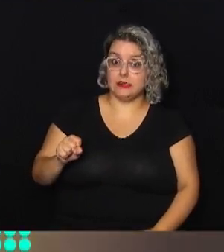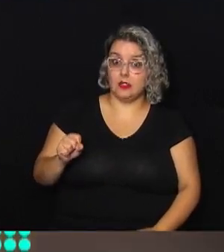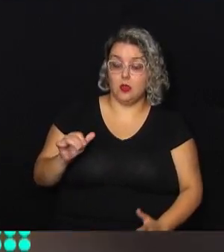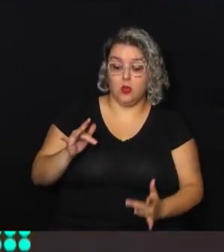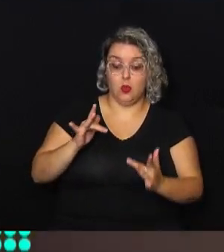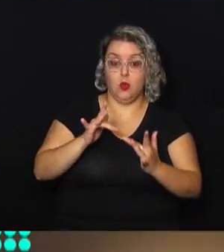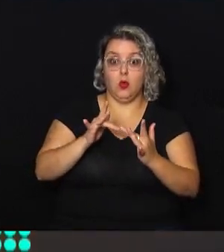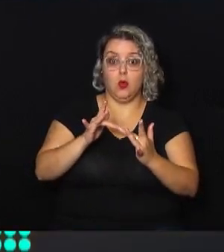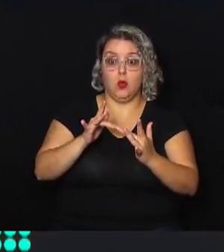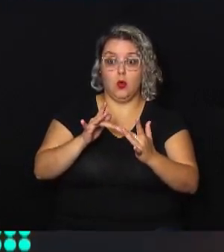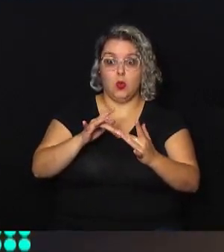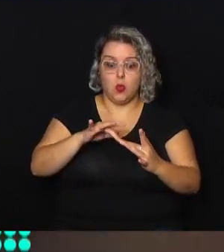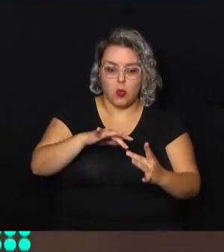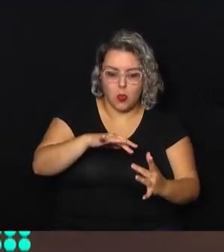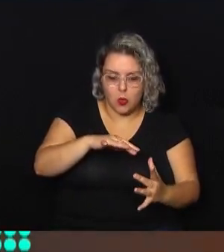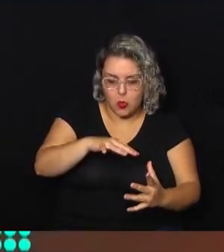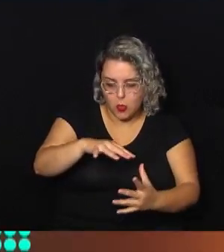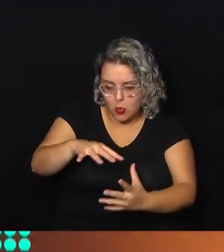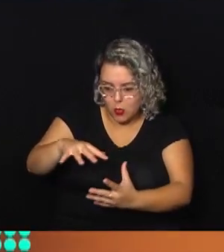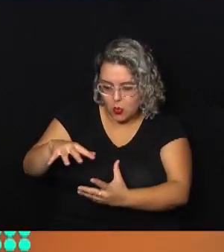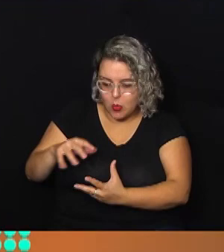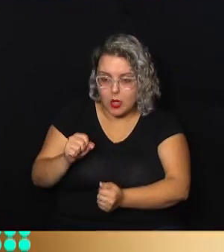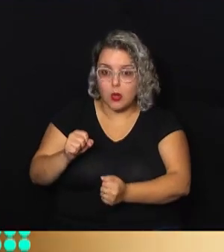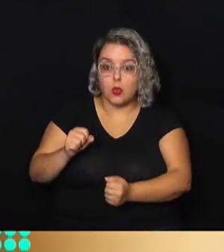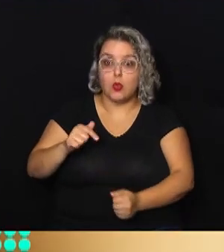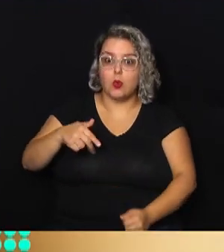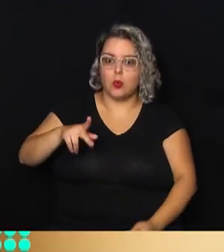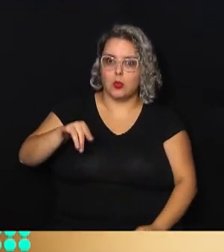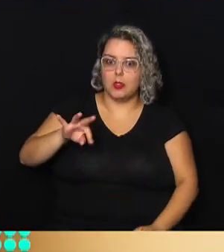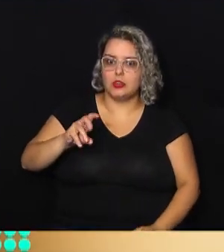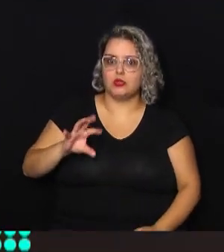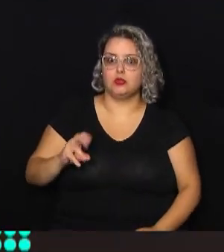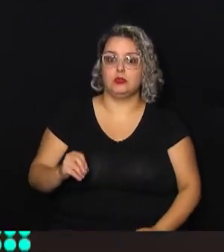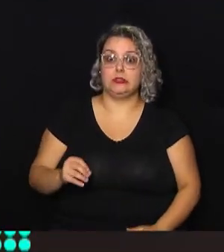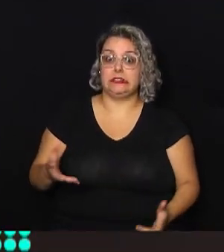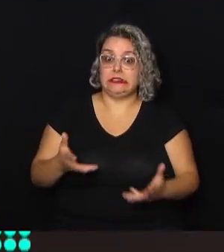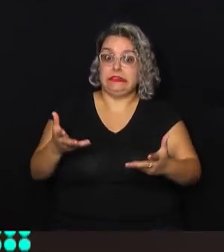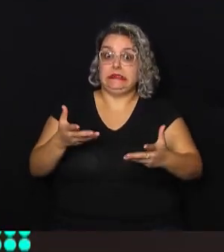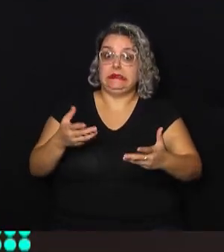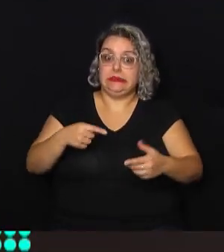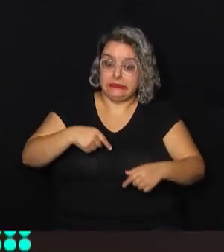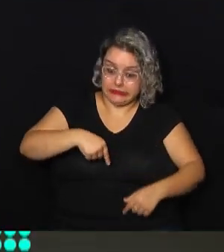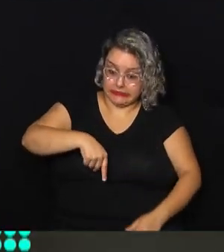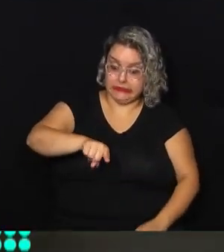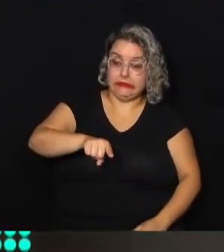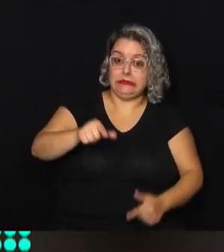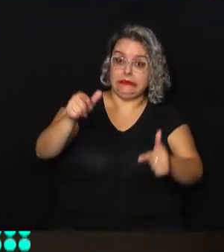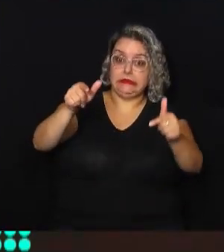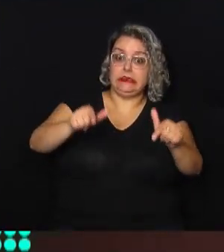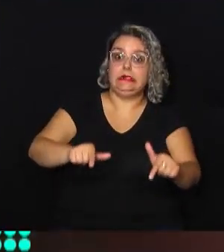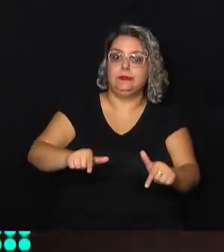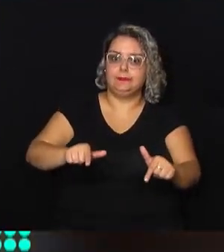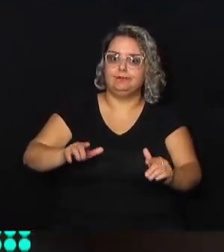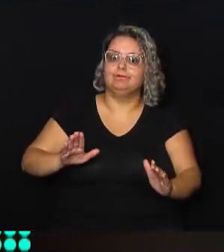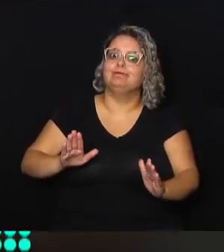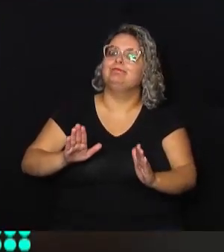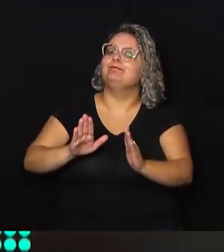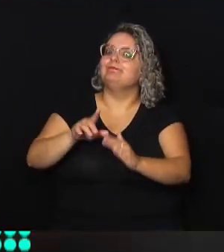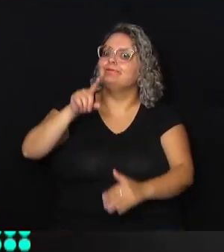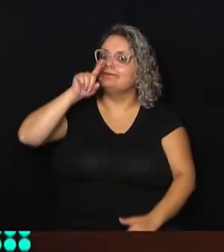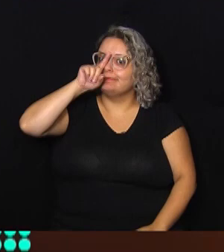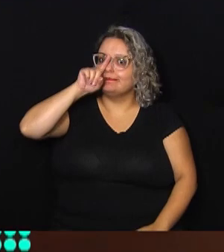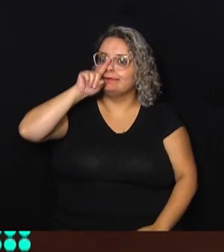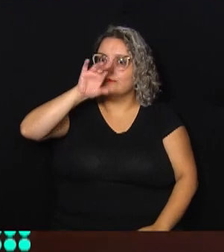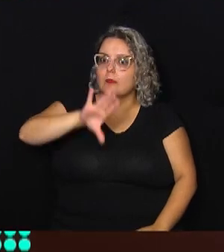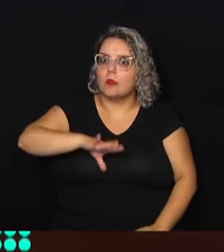reino quântico. A iniciativa foi o suficiente para levá-los para lá. Agora, eles vão encarar uma aventura épica,